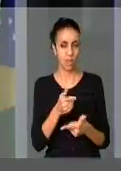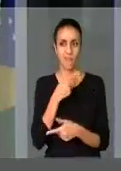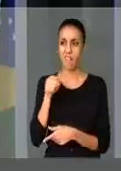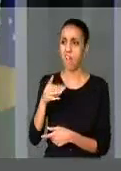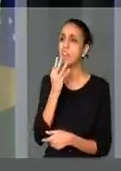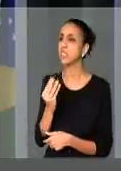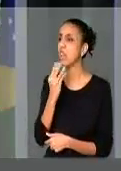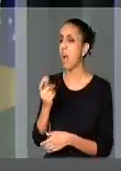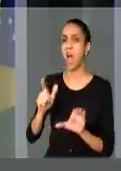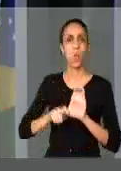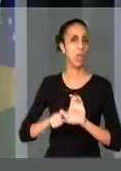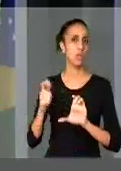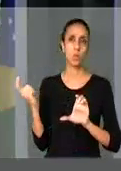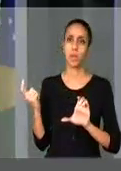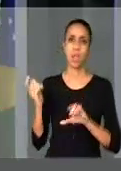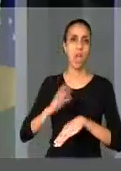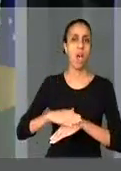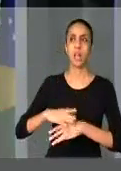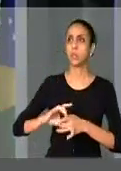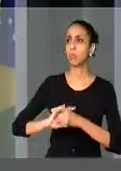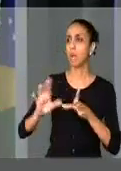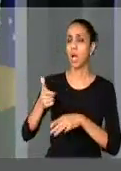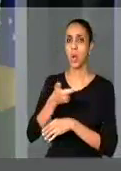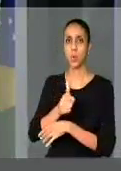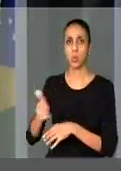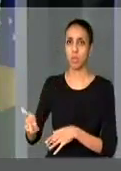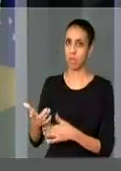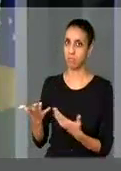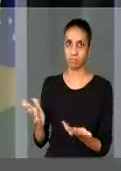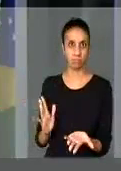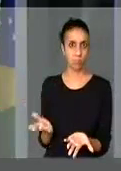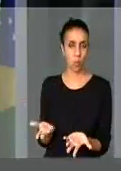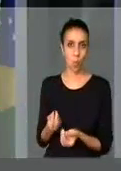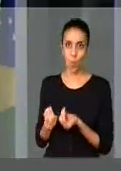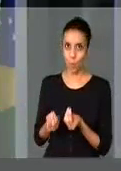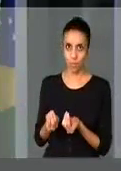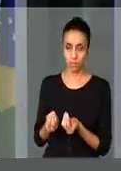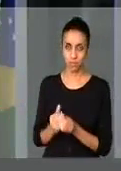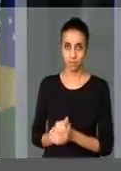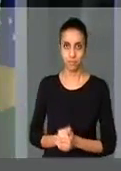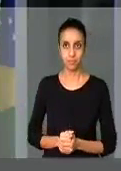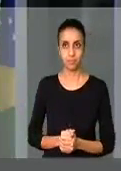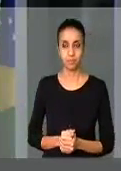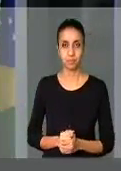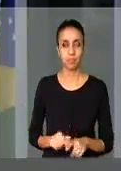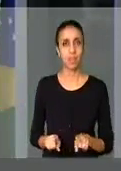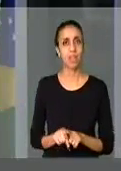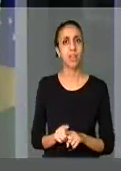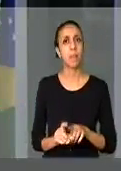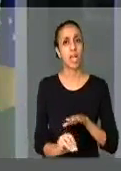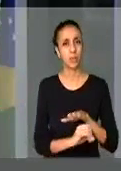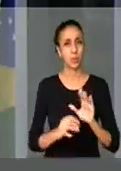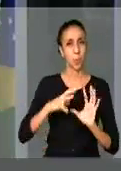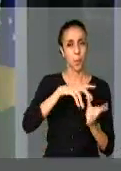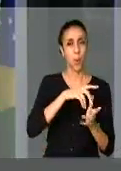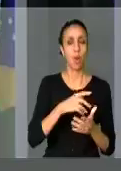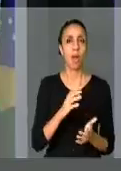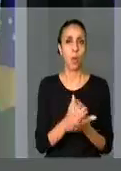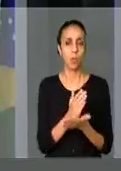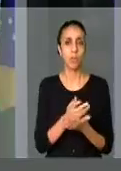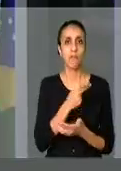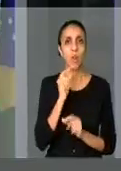tem soberania sobre a sua história milenar, ao mesmo tempo que induzem a ideia de que uma